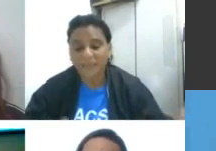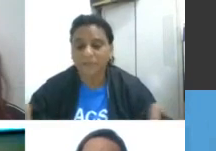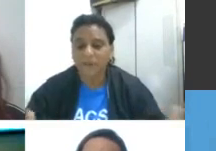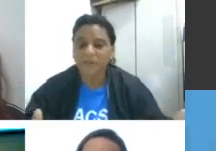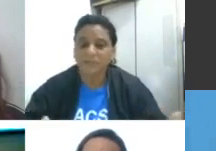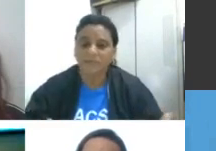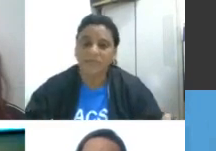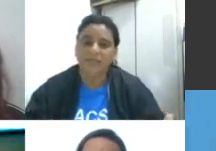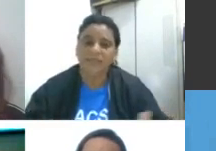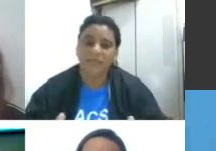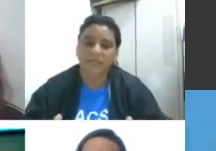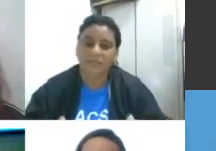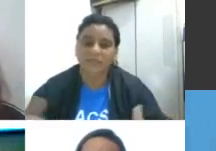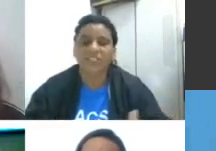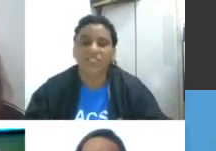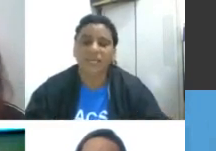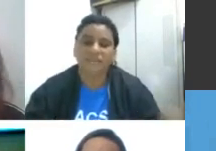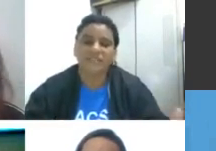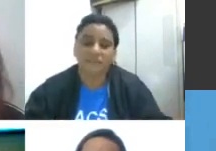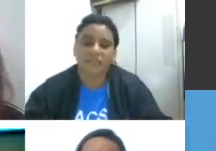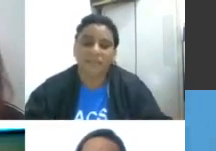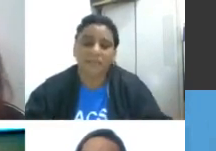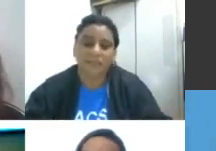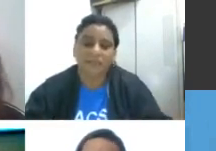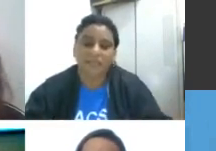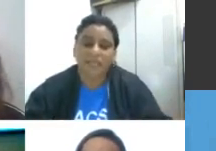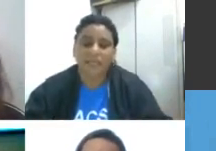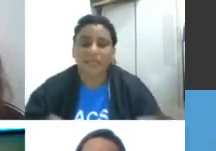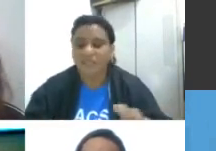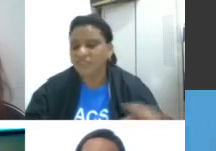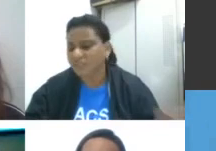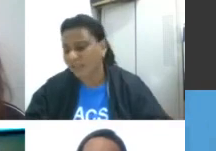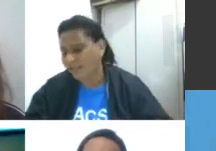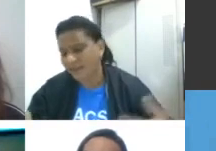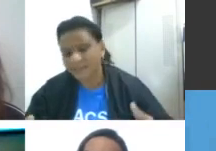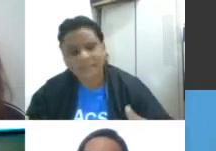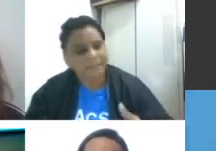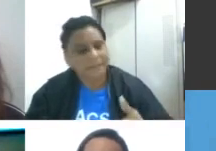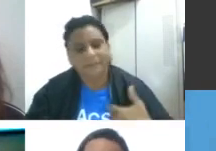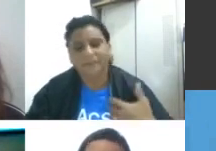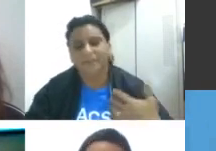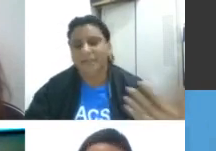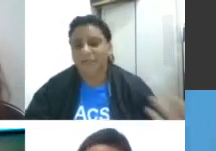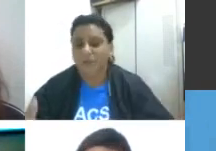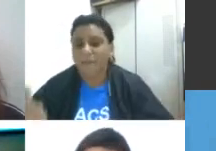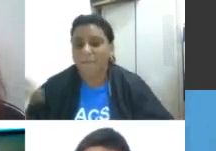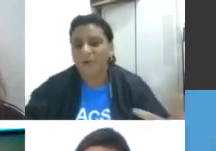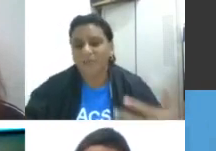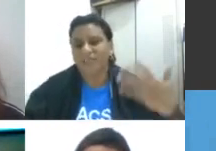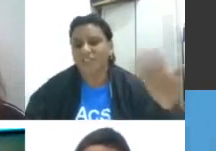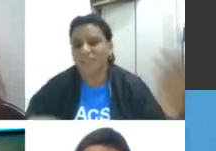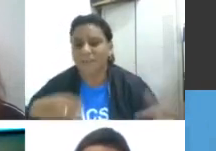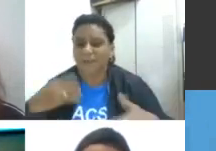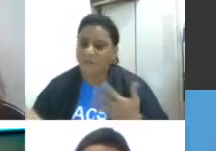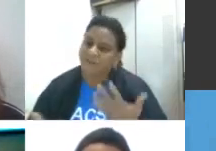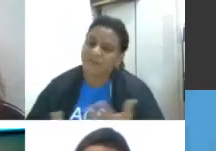eles possam né não deixar de fazer o tratamento e aí a gente lança a mão do amor que